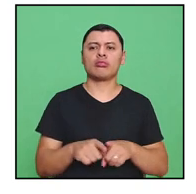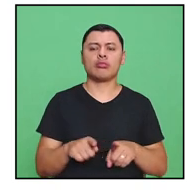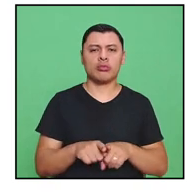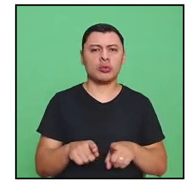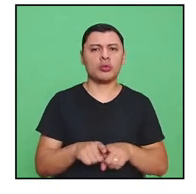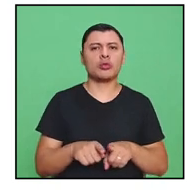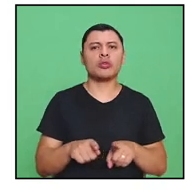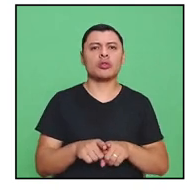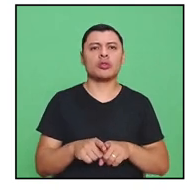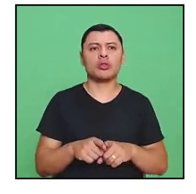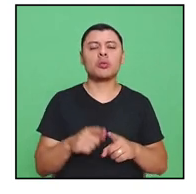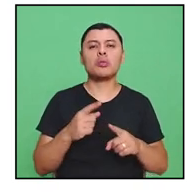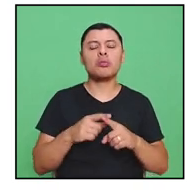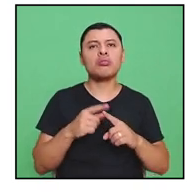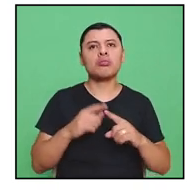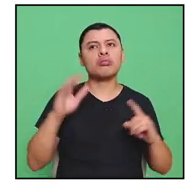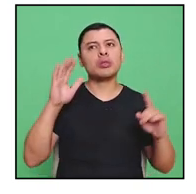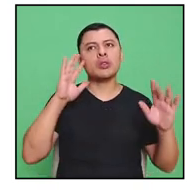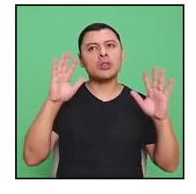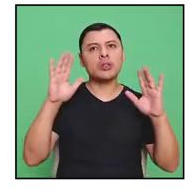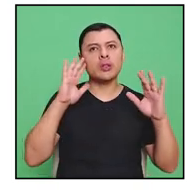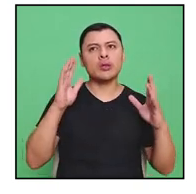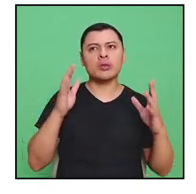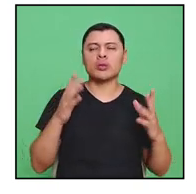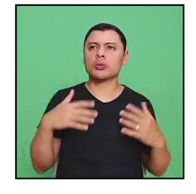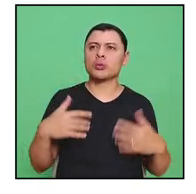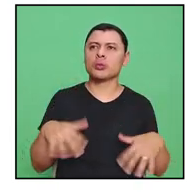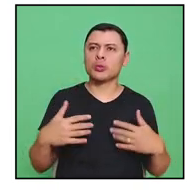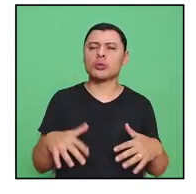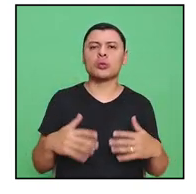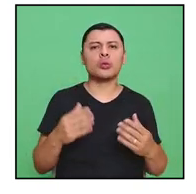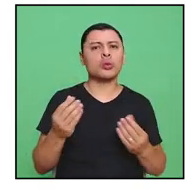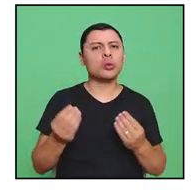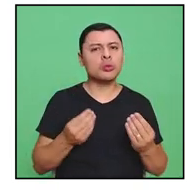para pensar isso, né? Pensar a construção desse outro espaço a partir